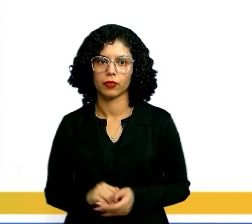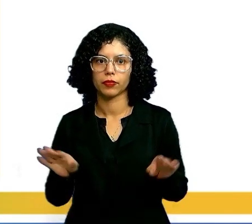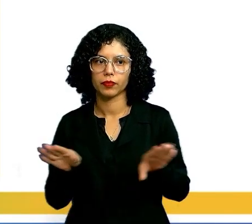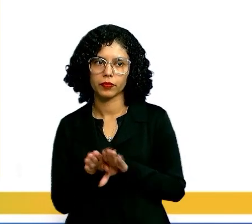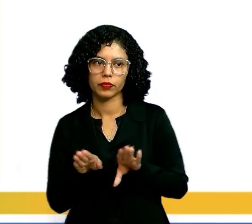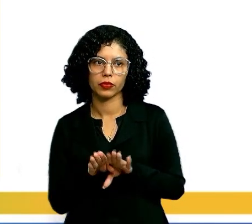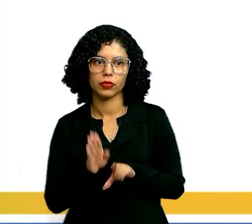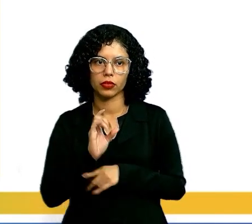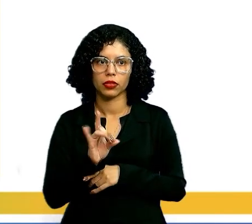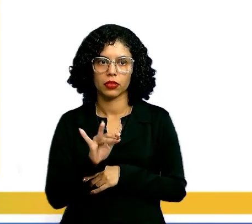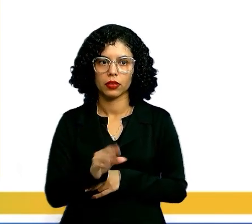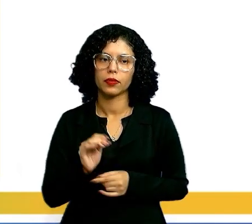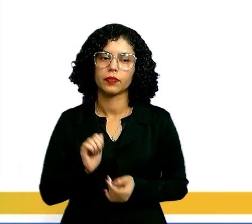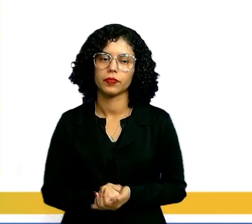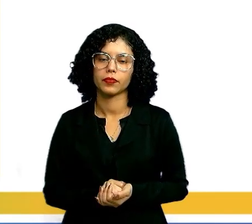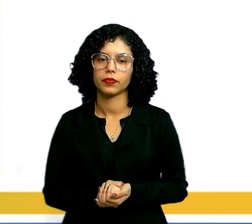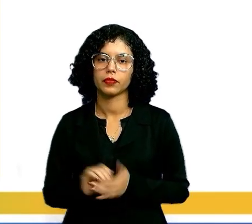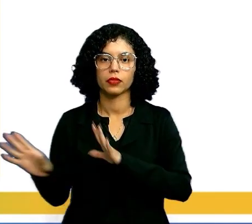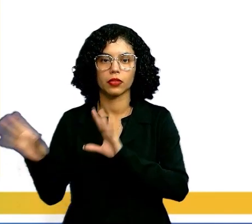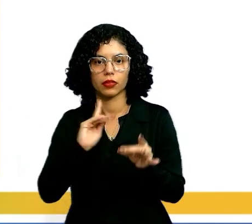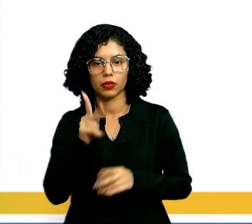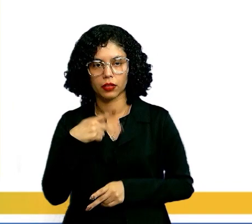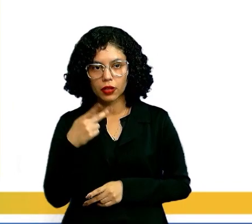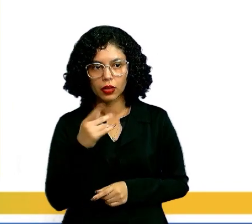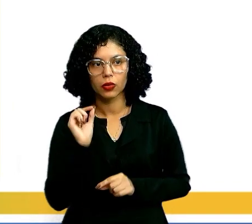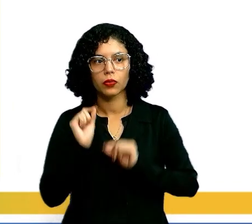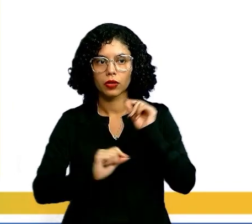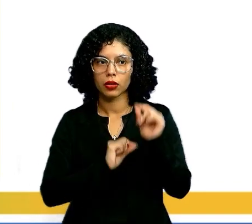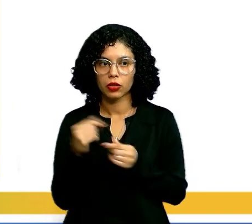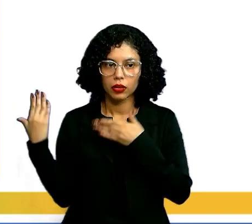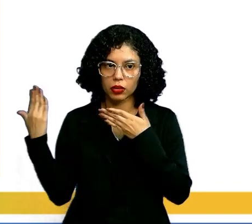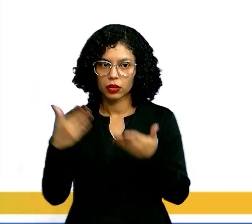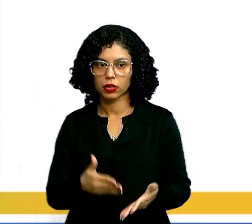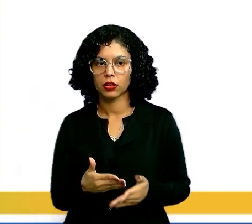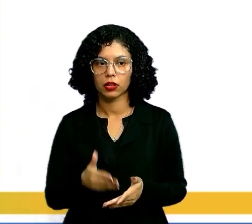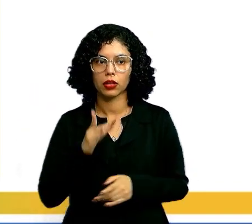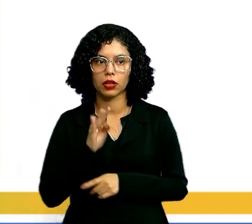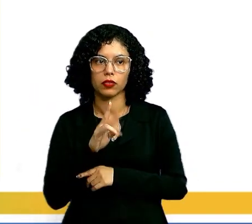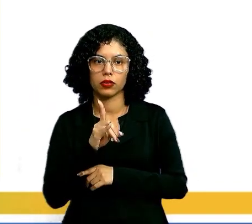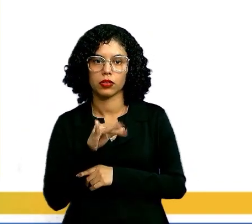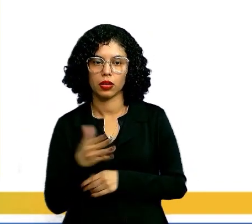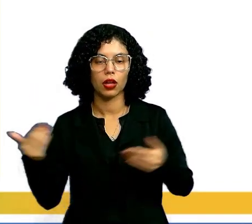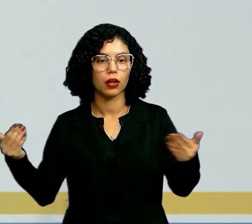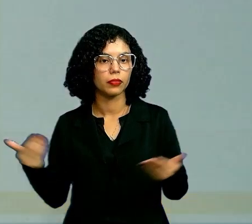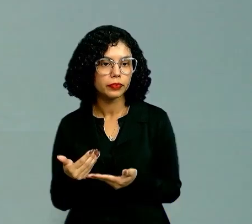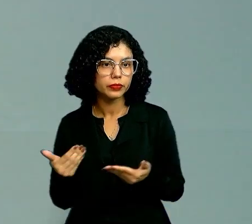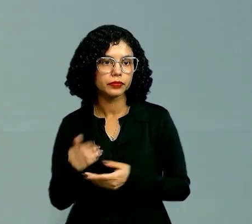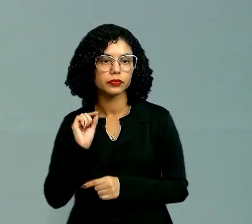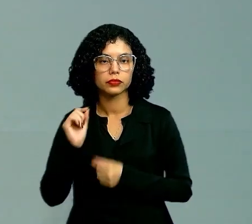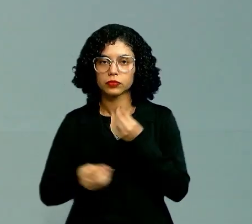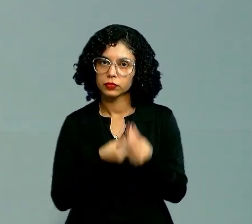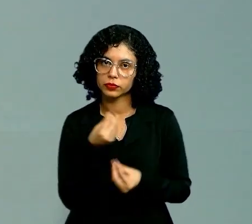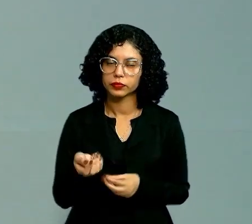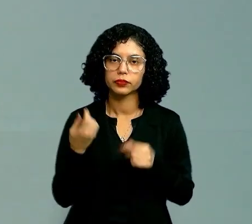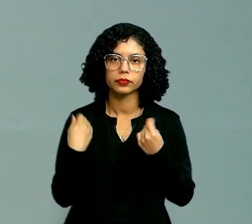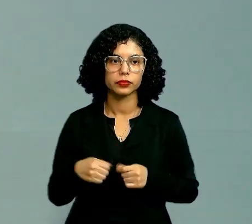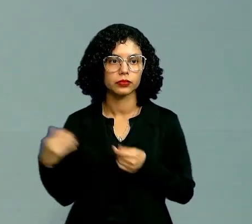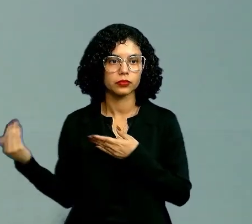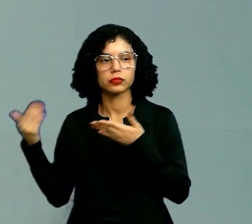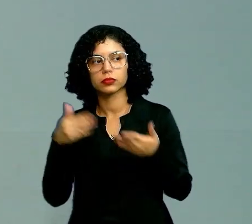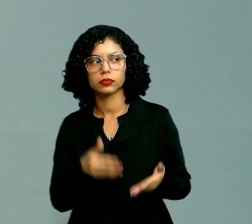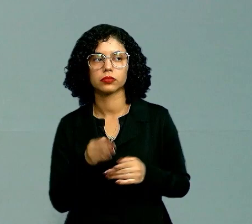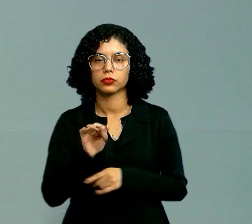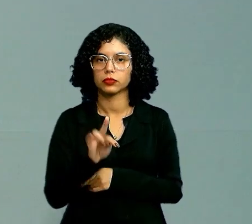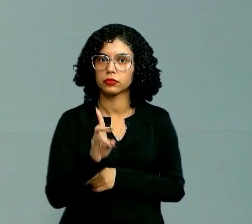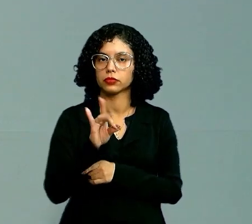então o cinismo ele vai dizer que nós devemos chegar à autarquia agora Como nós devemos chegar